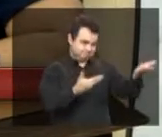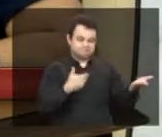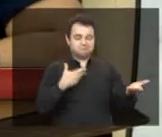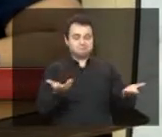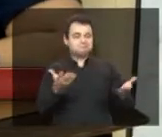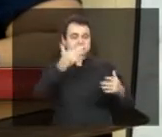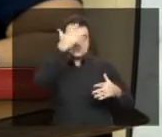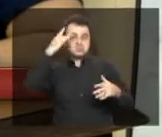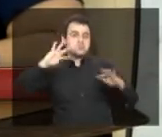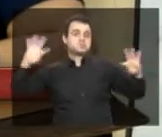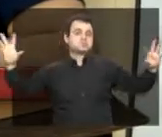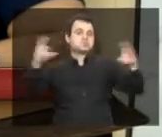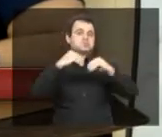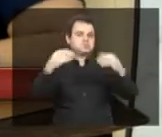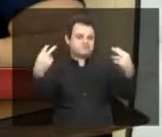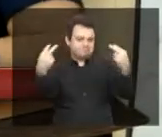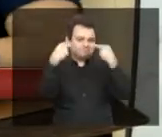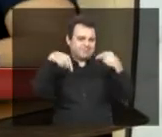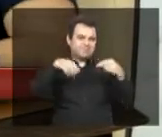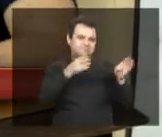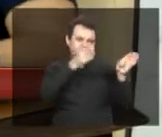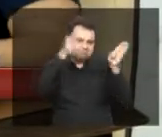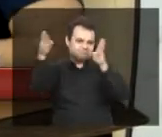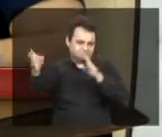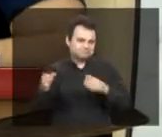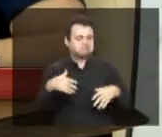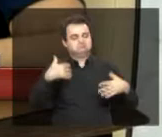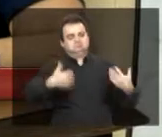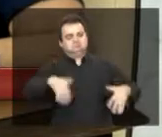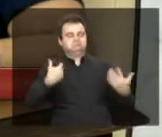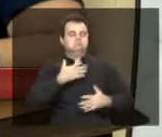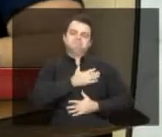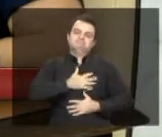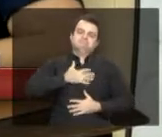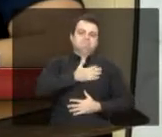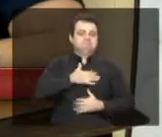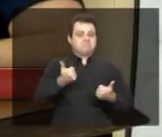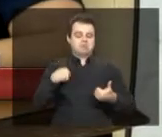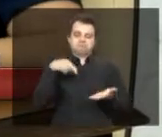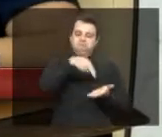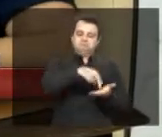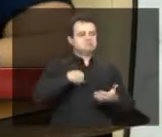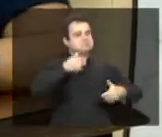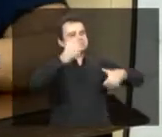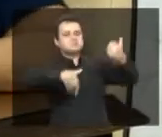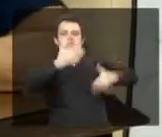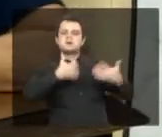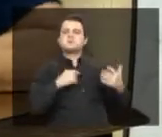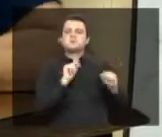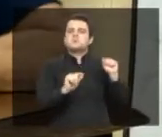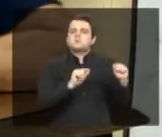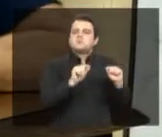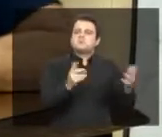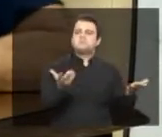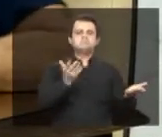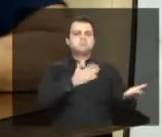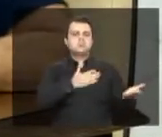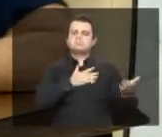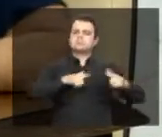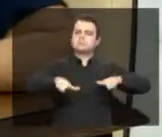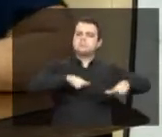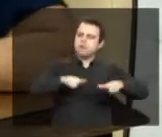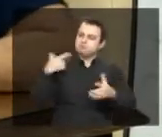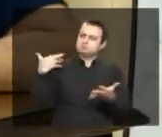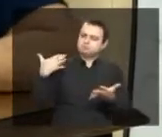todos que estão nos acompanhando a partir deste momento. Para mim, sempre é uma honra, uma satisfação estar aqui fazendo essa prestação de serviço aí a